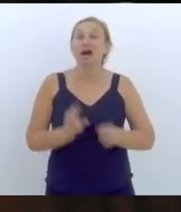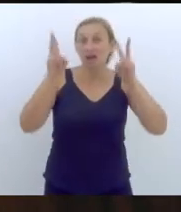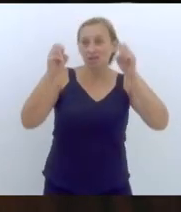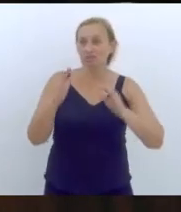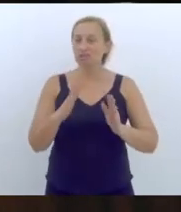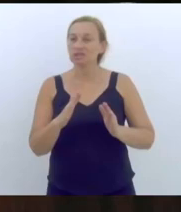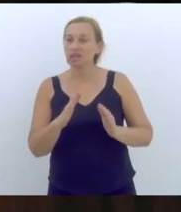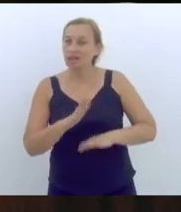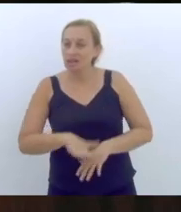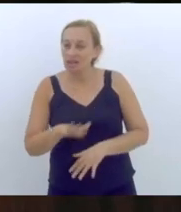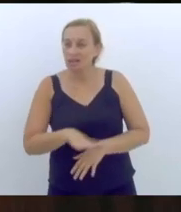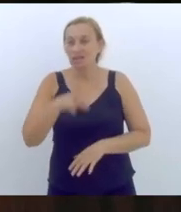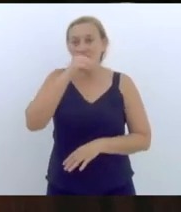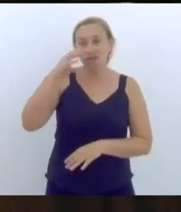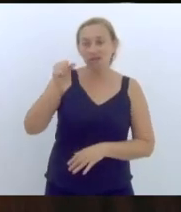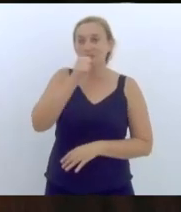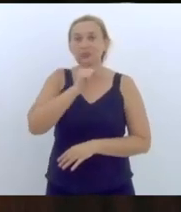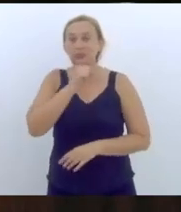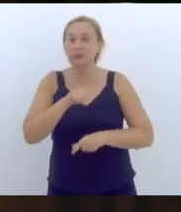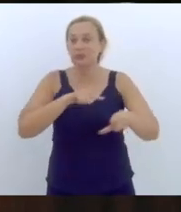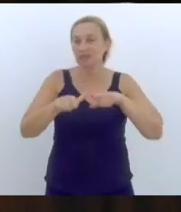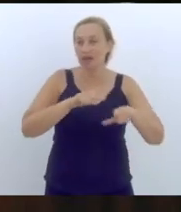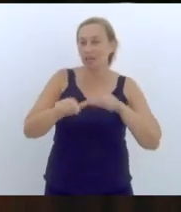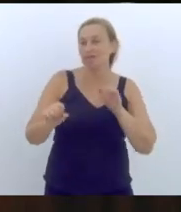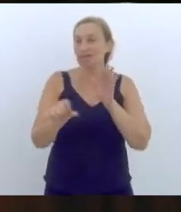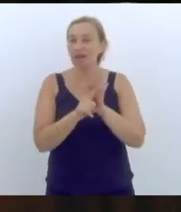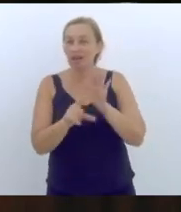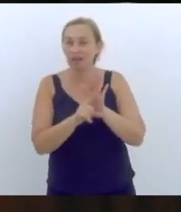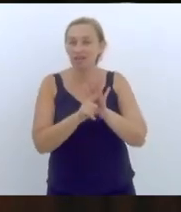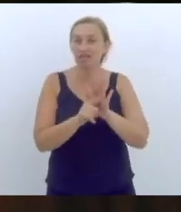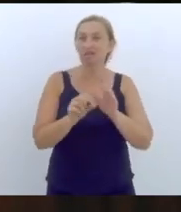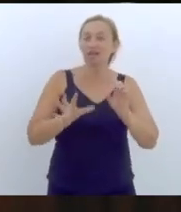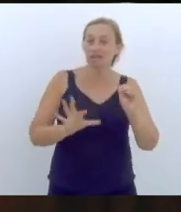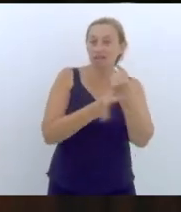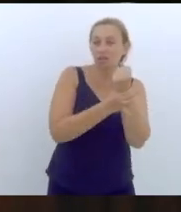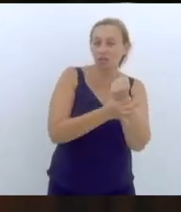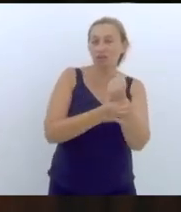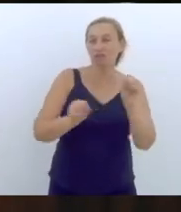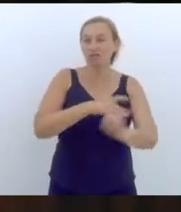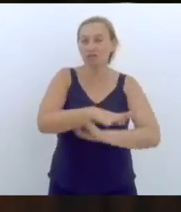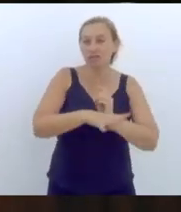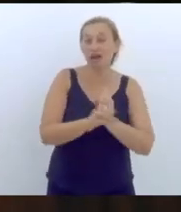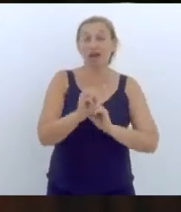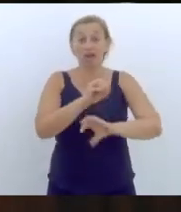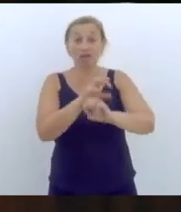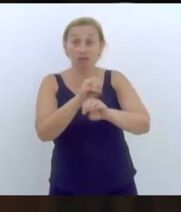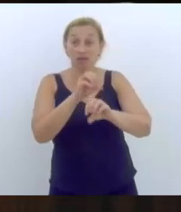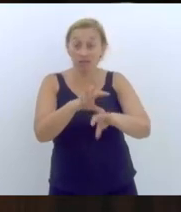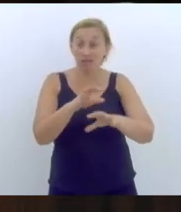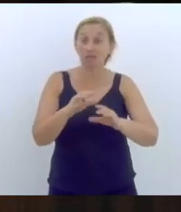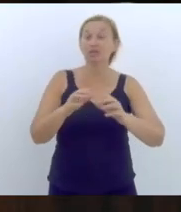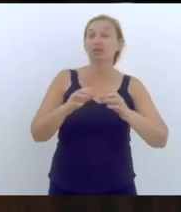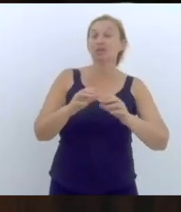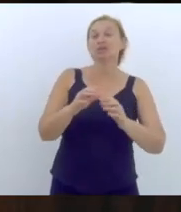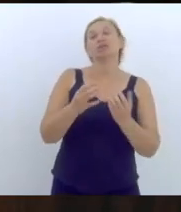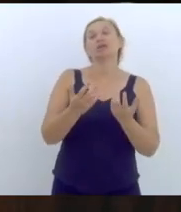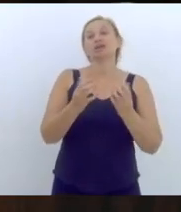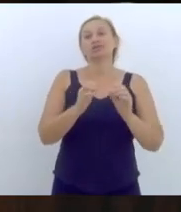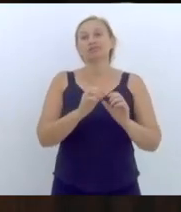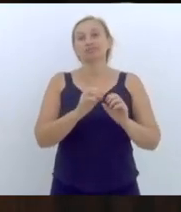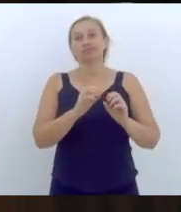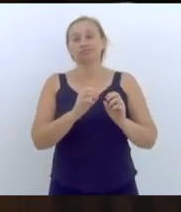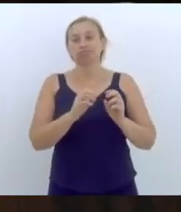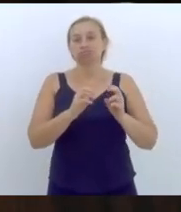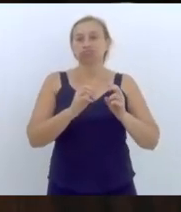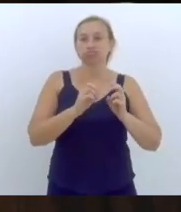da Criança, do Adolescente e do Idoso, de Trabalho, Legislação Social e Seguridade Social, de Educação, de Saúde, de Transporte, de Esporte e Lazer e